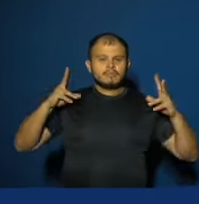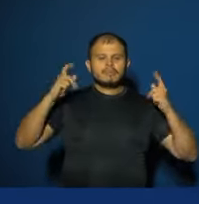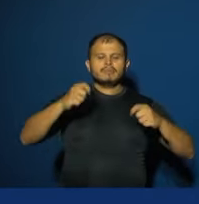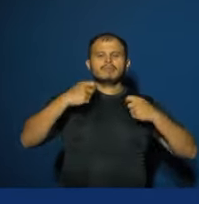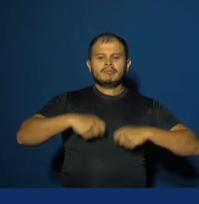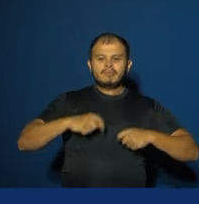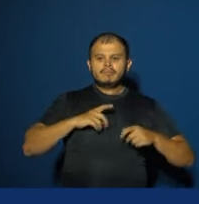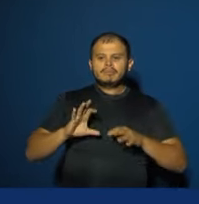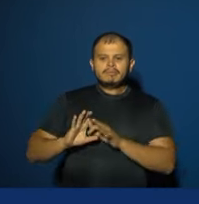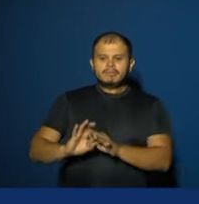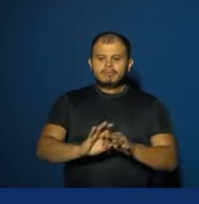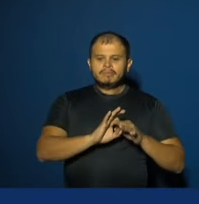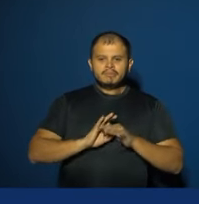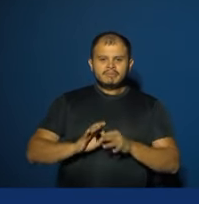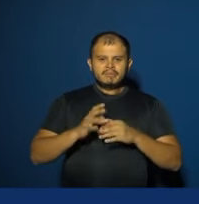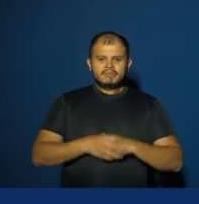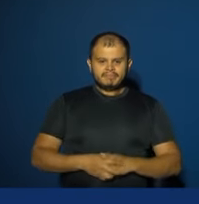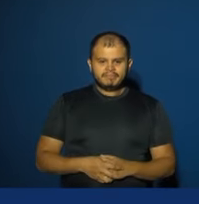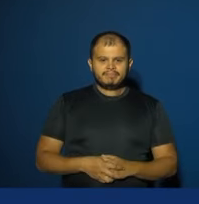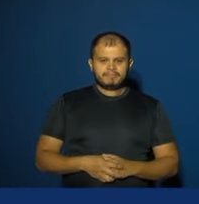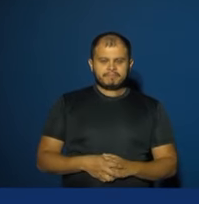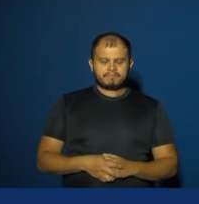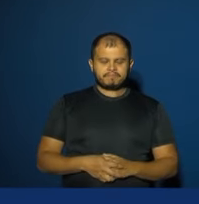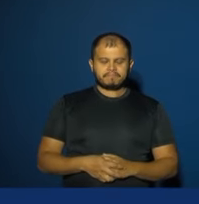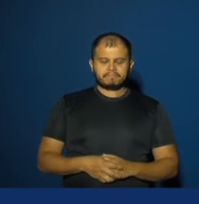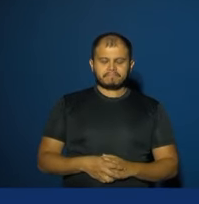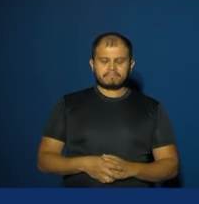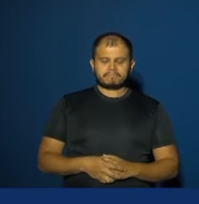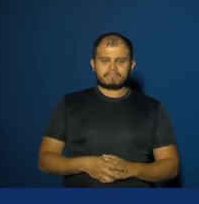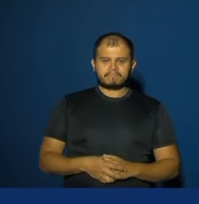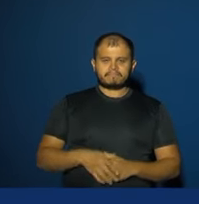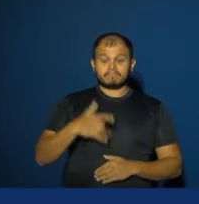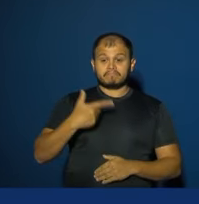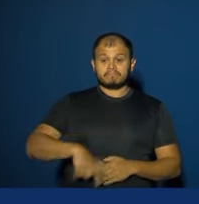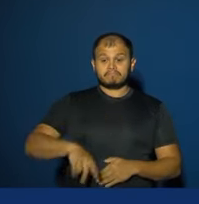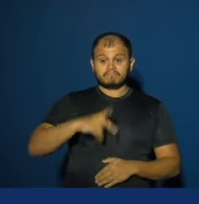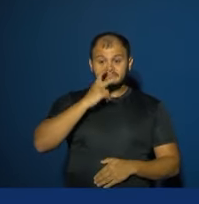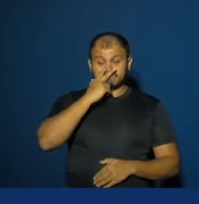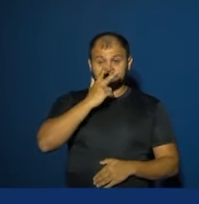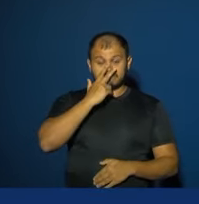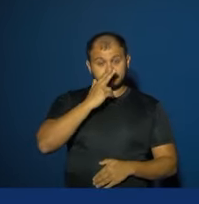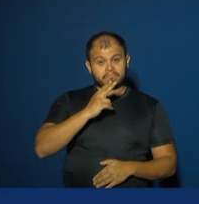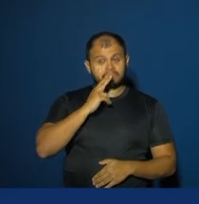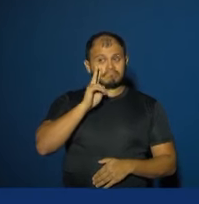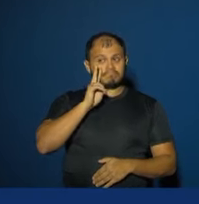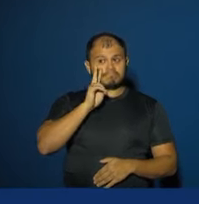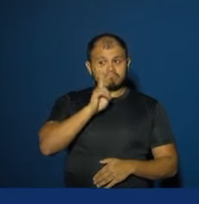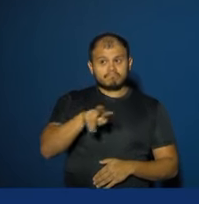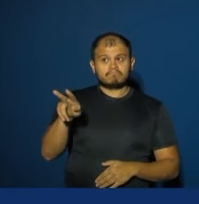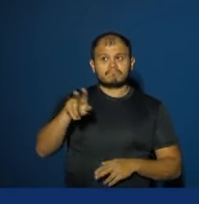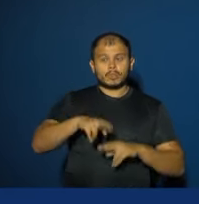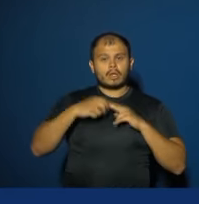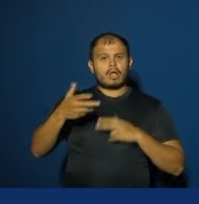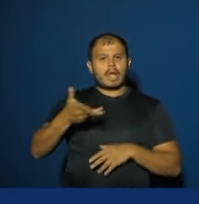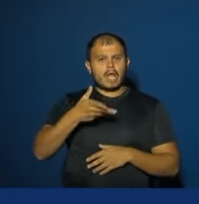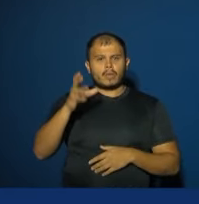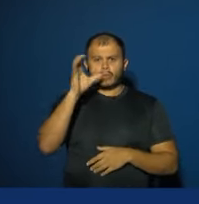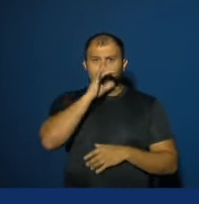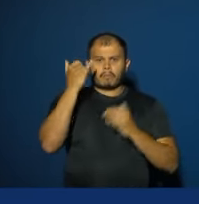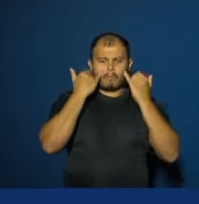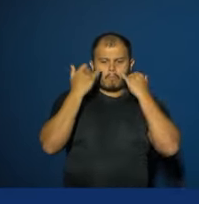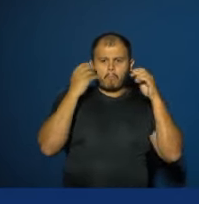muito conectado acho que a uma das coisas que eu acho que acontece também por causa dessa velocidade é que os